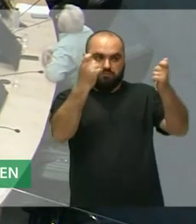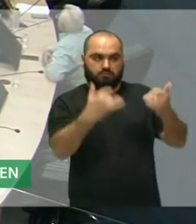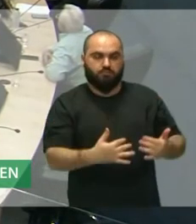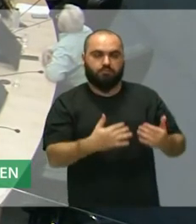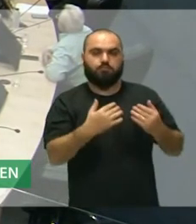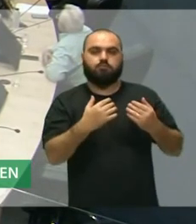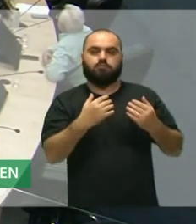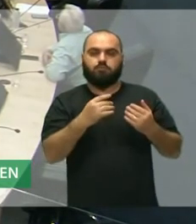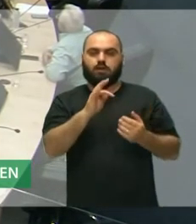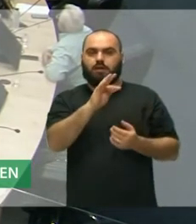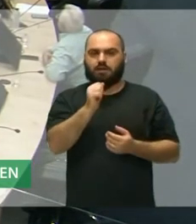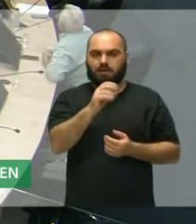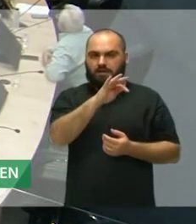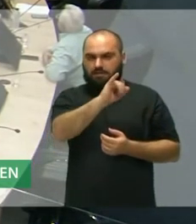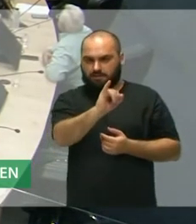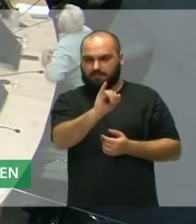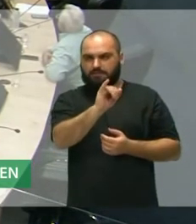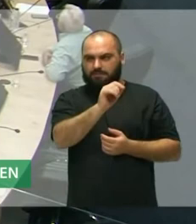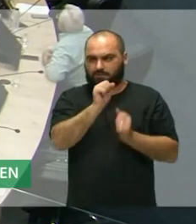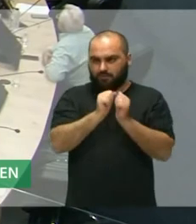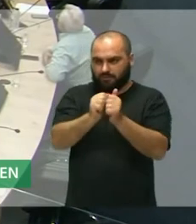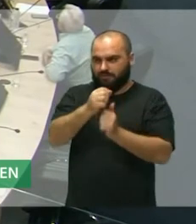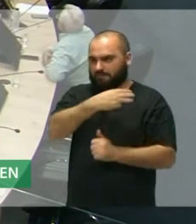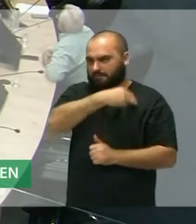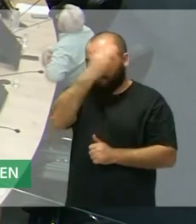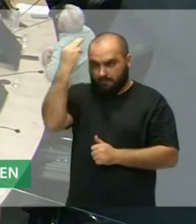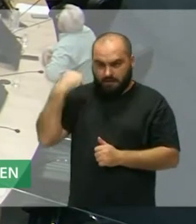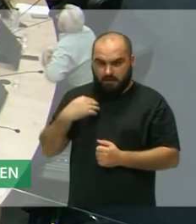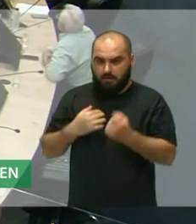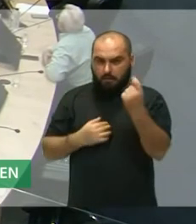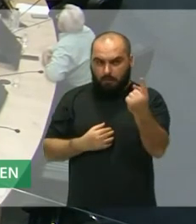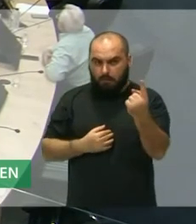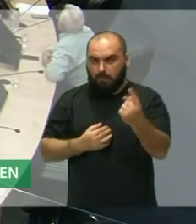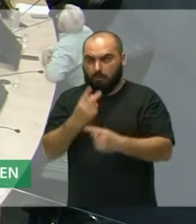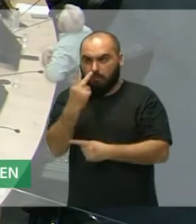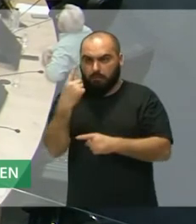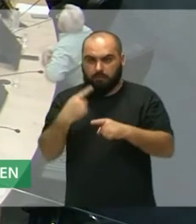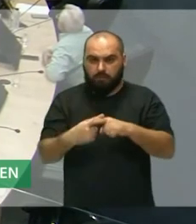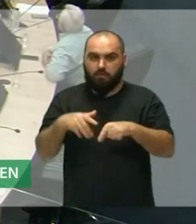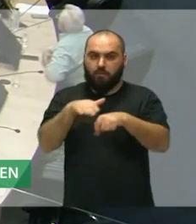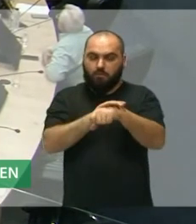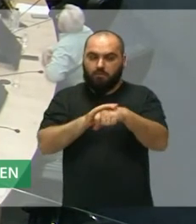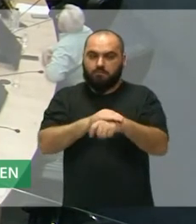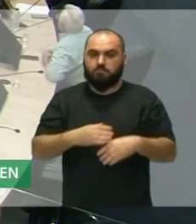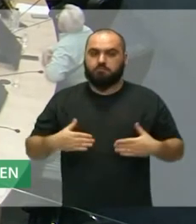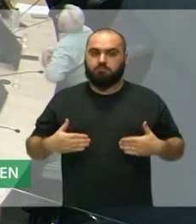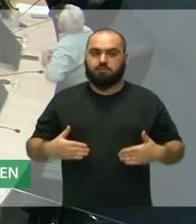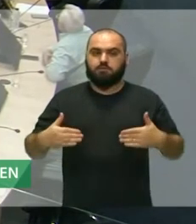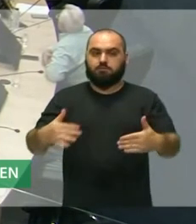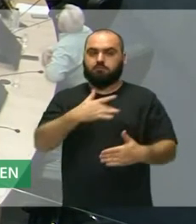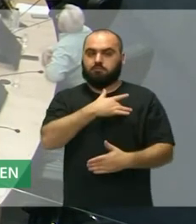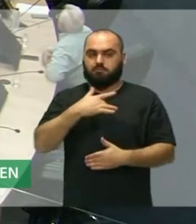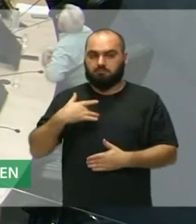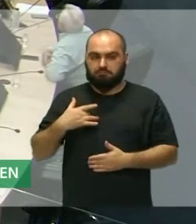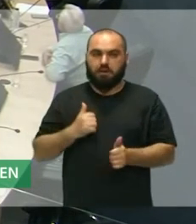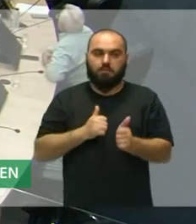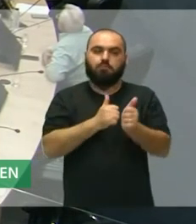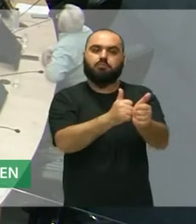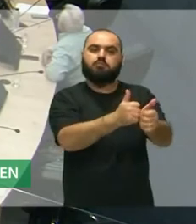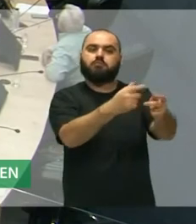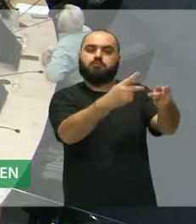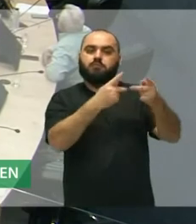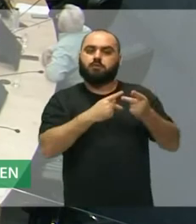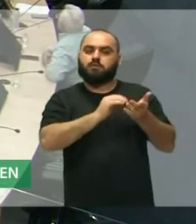nós levamos a Tati, a irmã Mércia, uma ou duas vezes para Brasília, para conversar com o Ministério da Saúde. Acompanhamos também a visita do